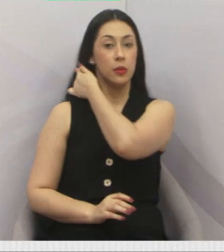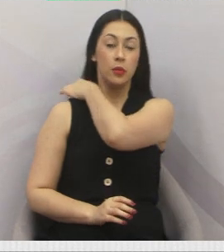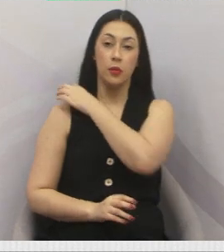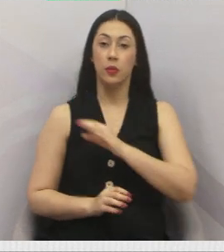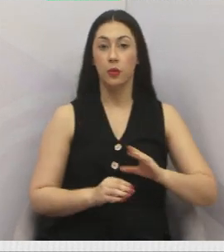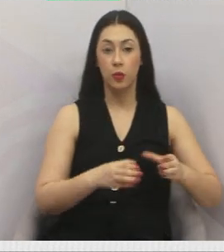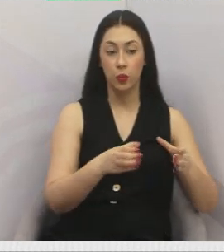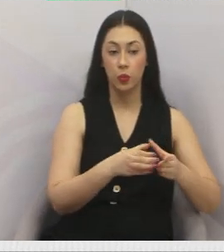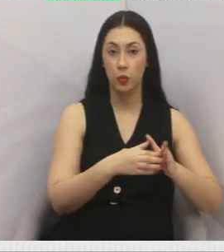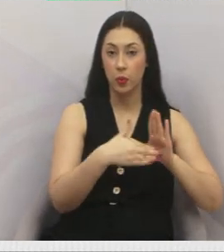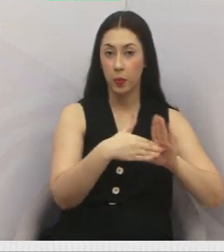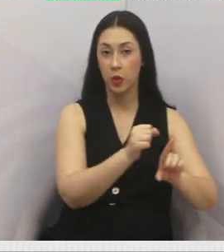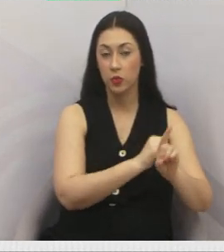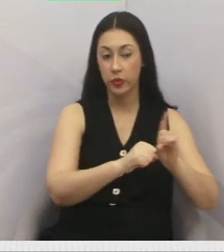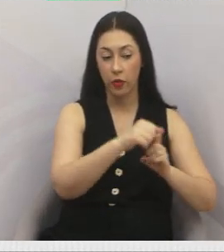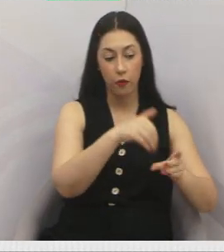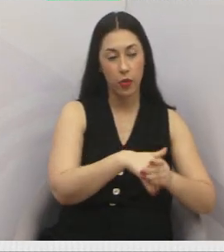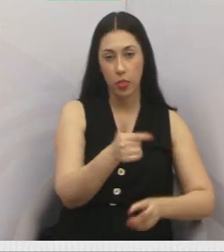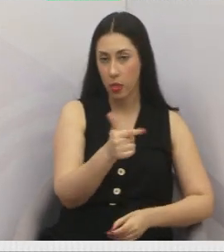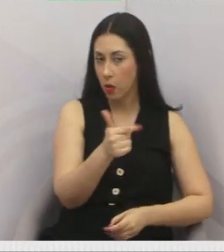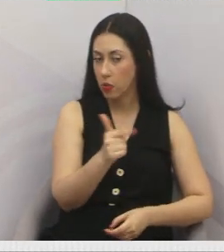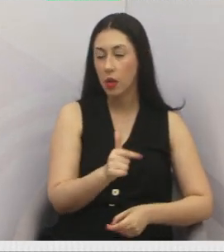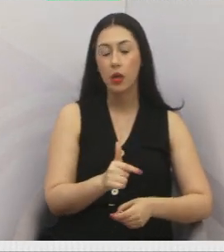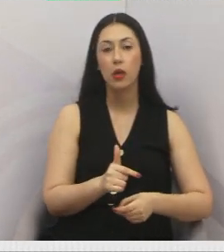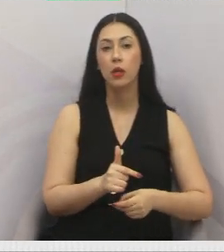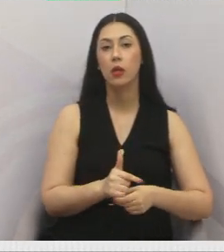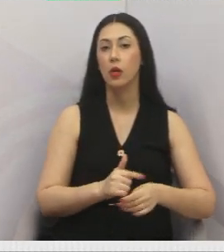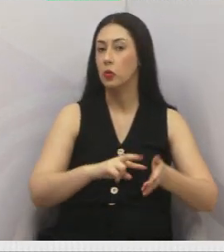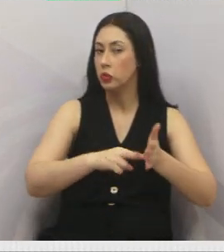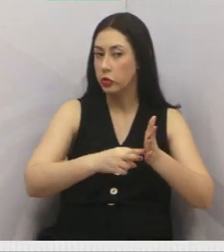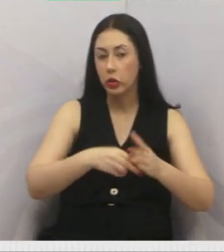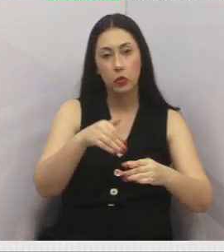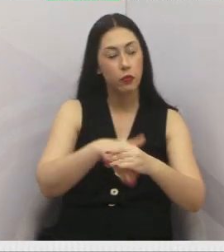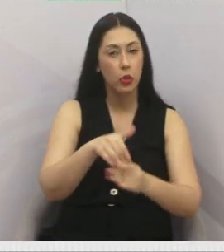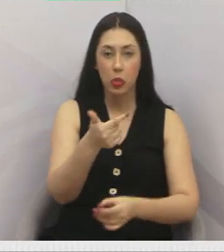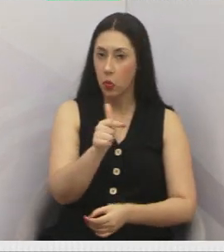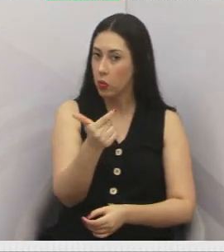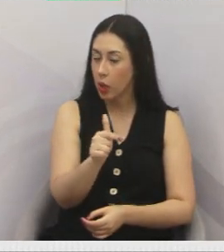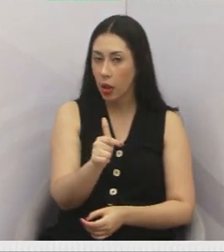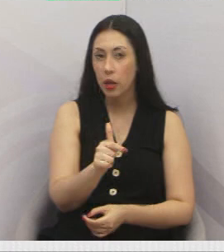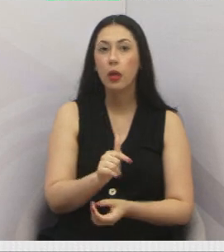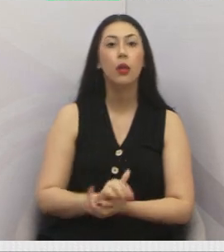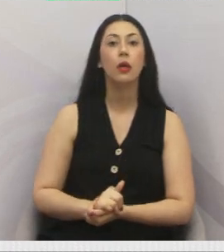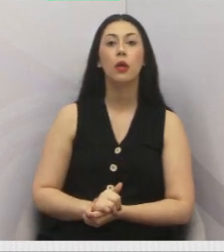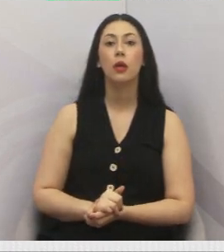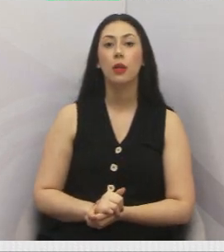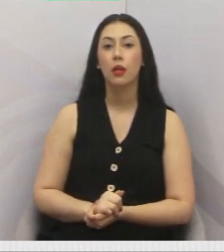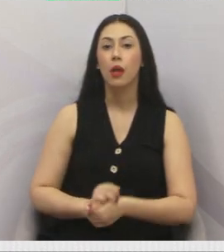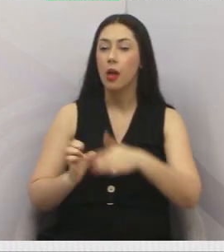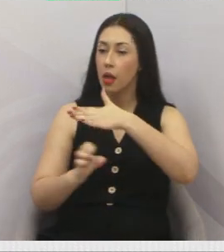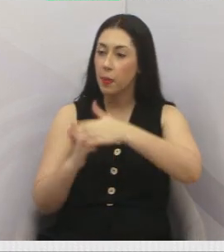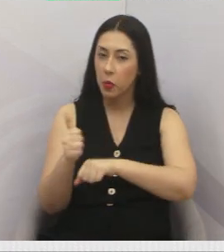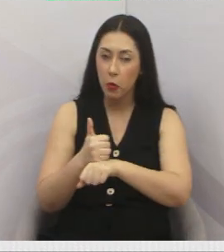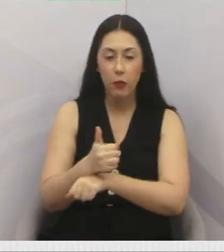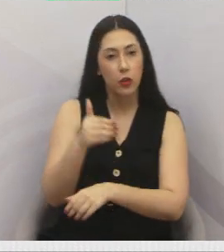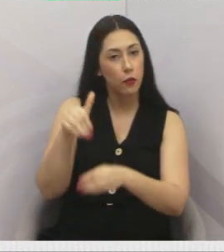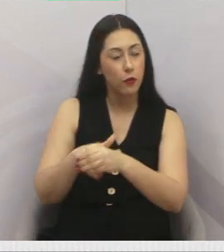Segmento Movimentos Populares, voto em branco. Segmento Entidades de Classe Sindical, voto em branco. Segmento Empresas e Entidades Profissionais,